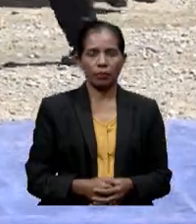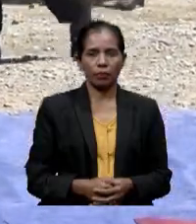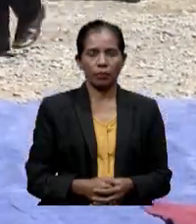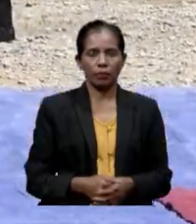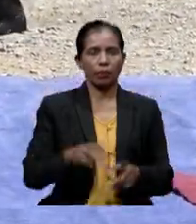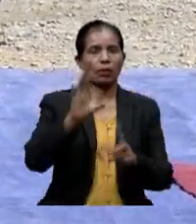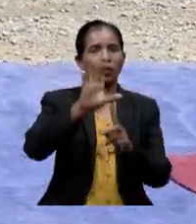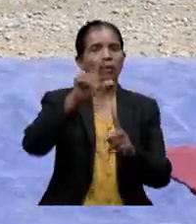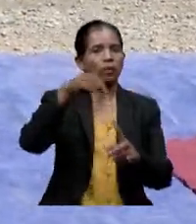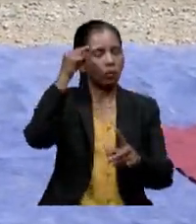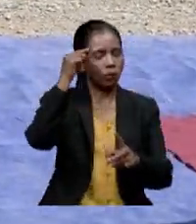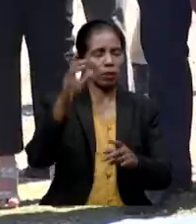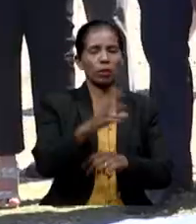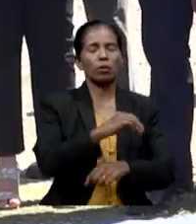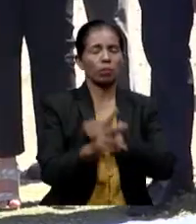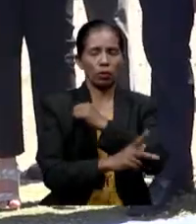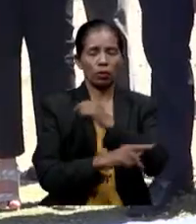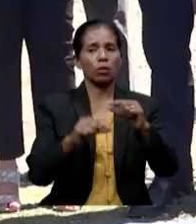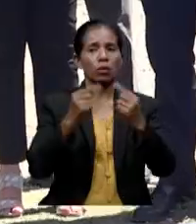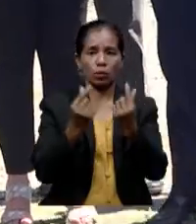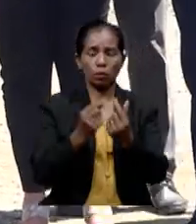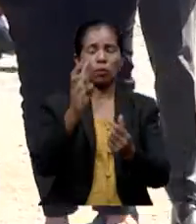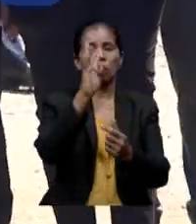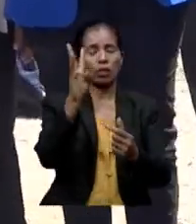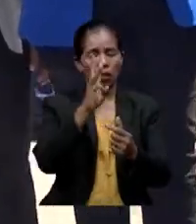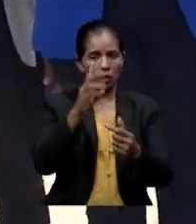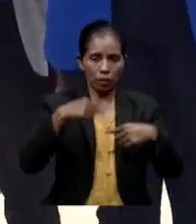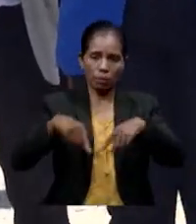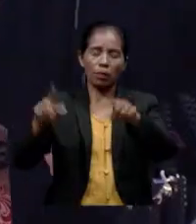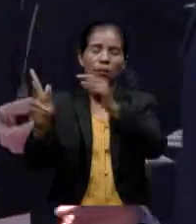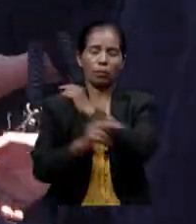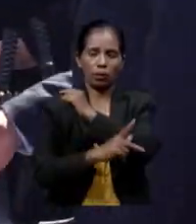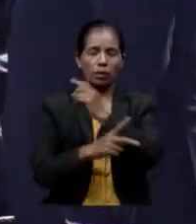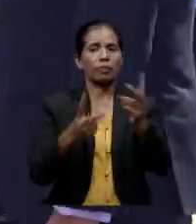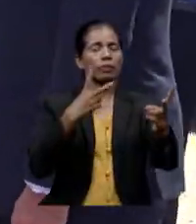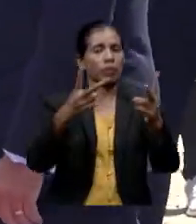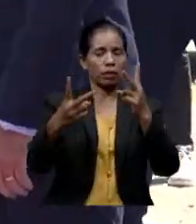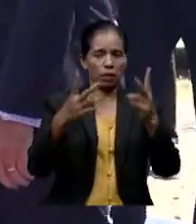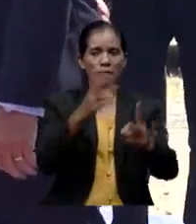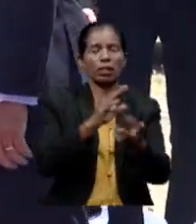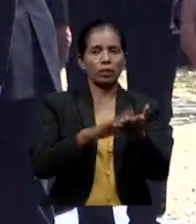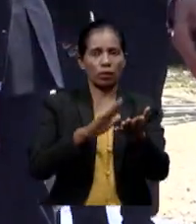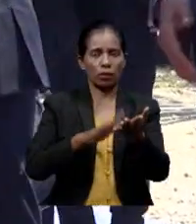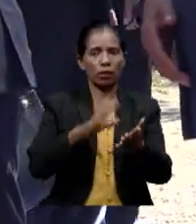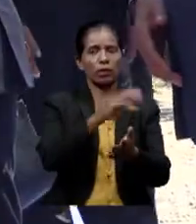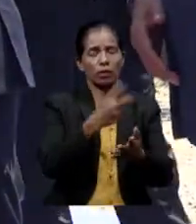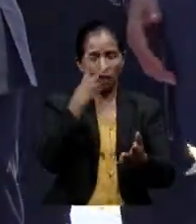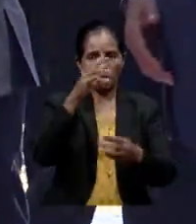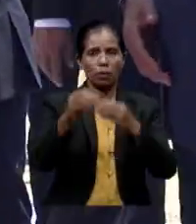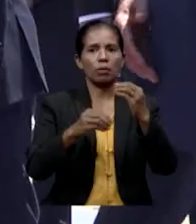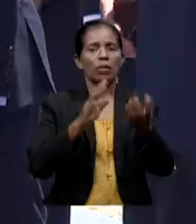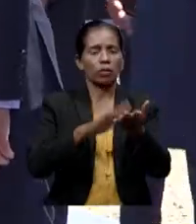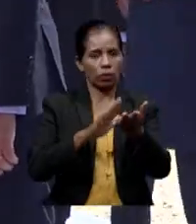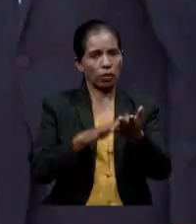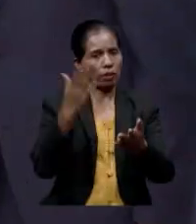Chefe do Governo de Portugal, a delegação de Recorta-Né, Moloch Filba, Portugal, visita externato São José, o de Rei Direita, condição na escola